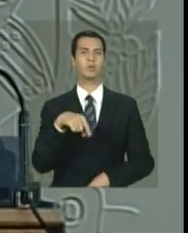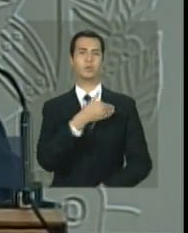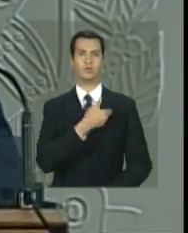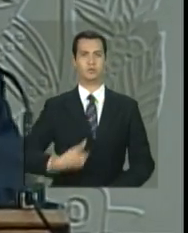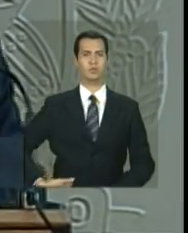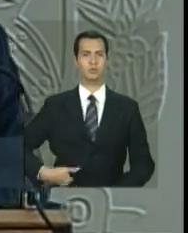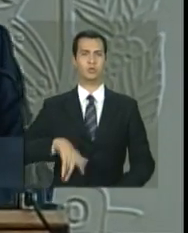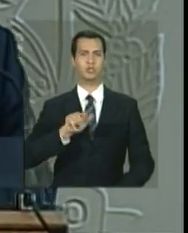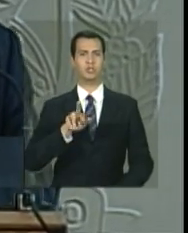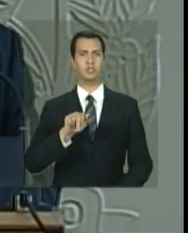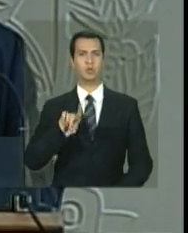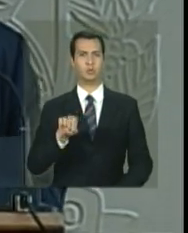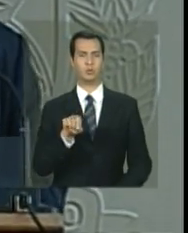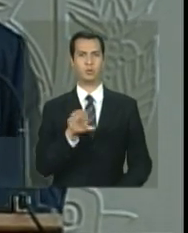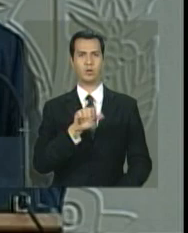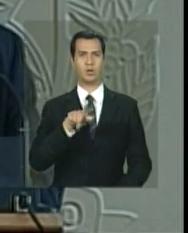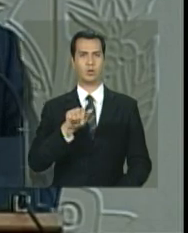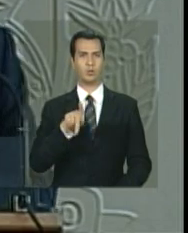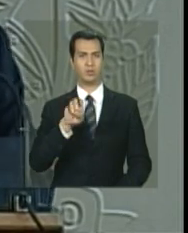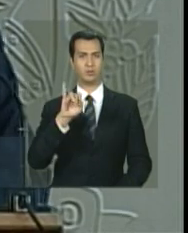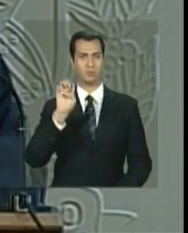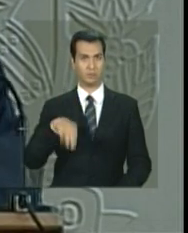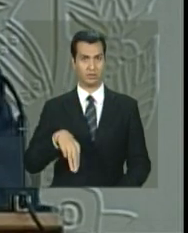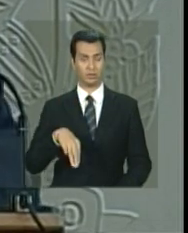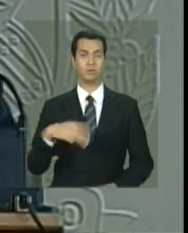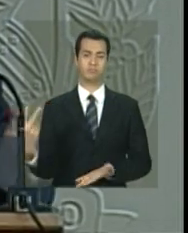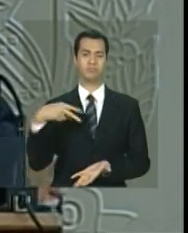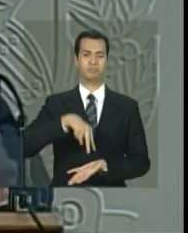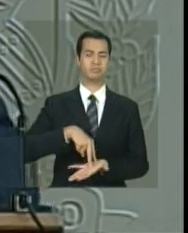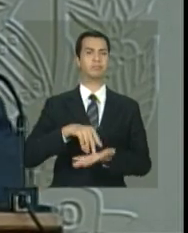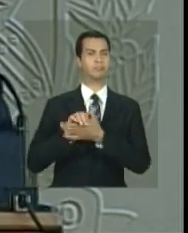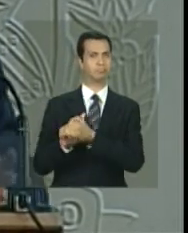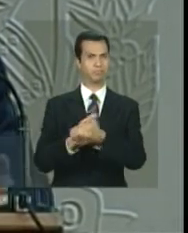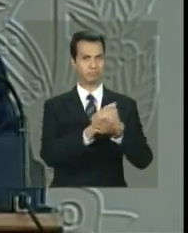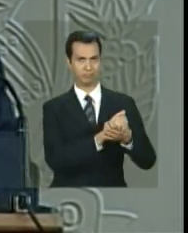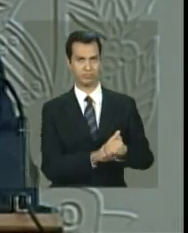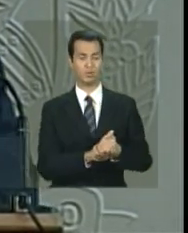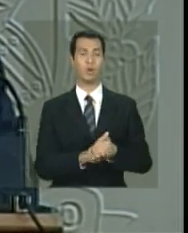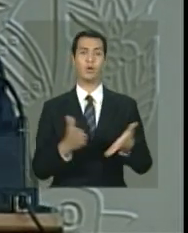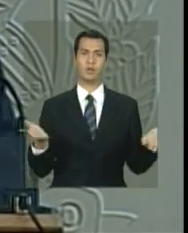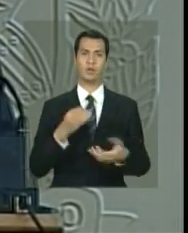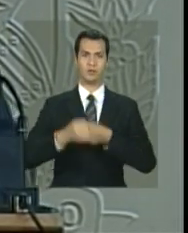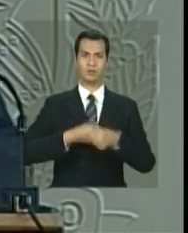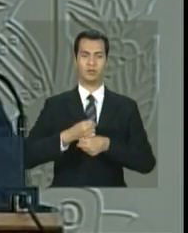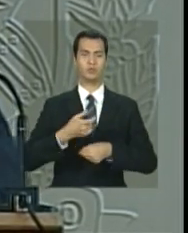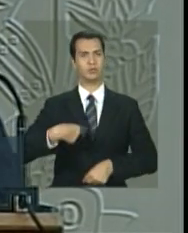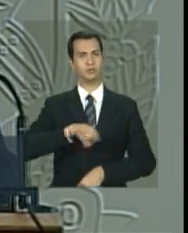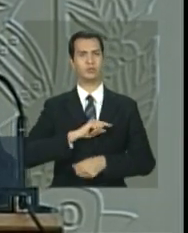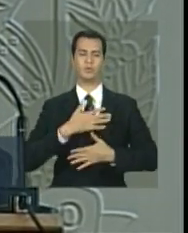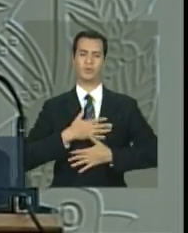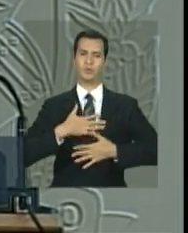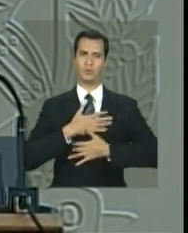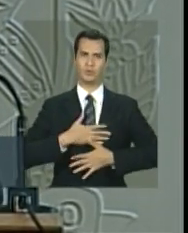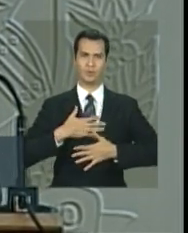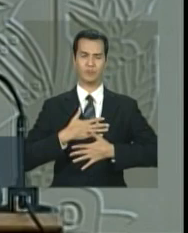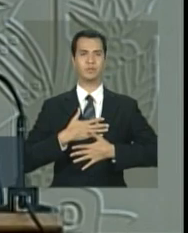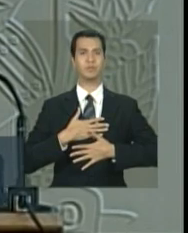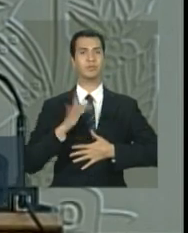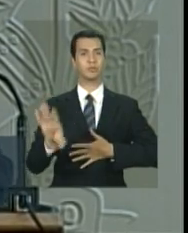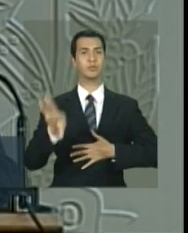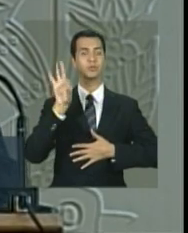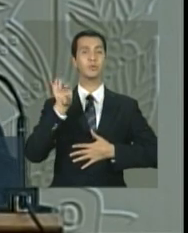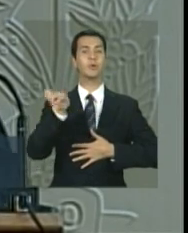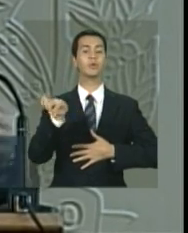Alckmin. Esse ano, com muita alegria, com muita honra, com muito orgulho, foi escolhido